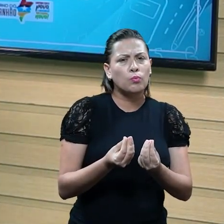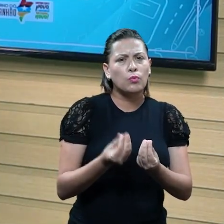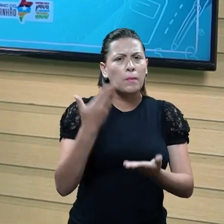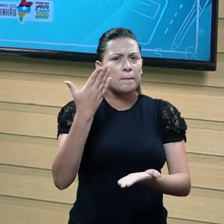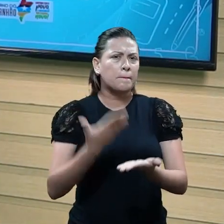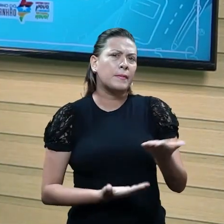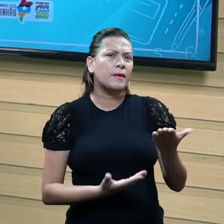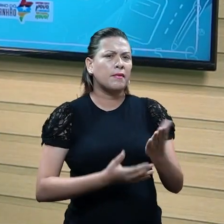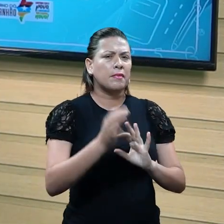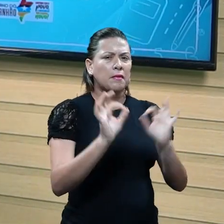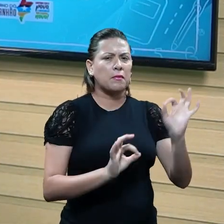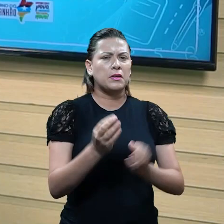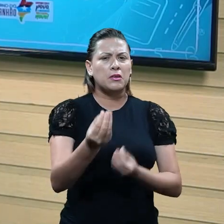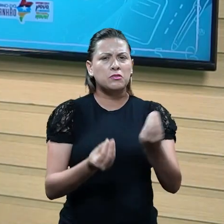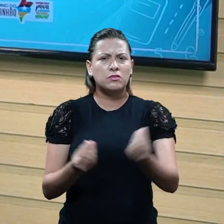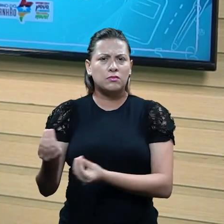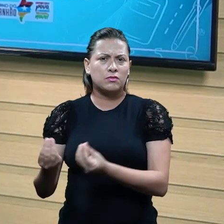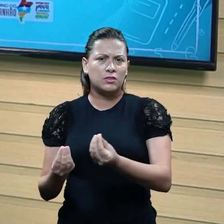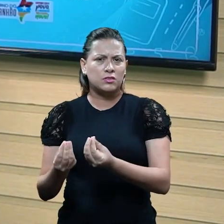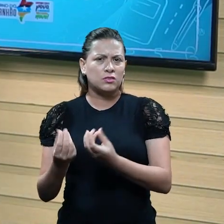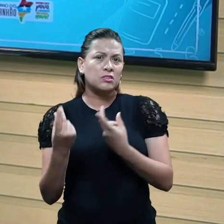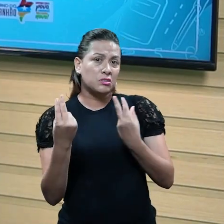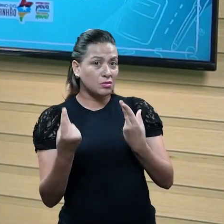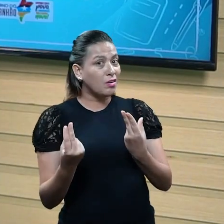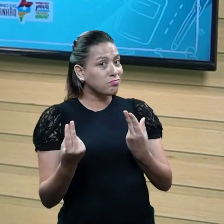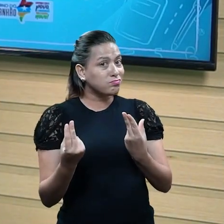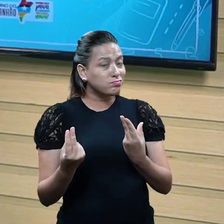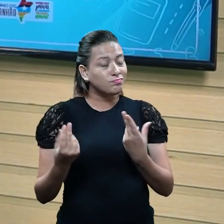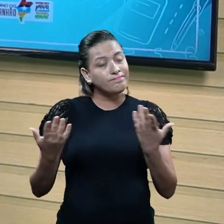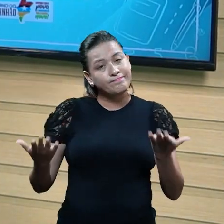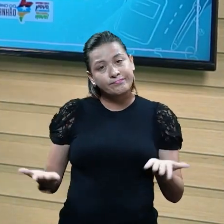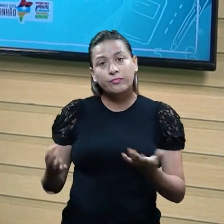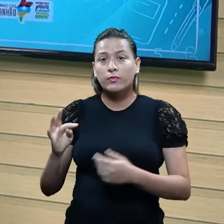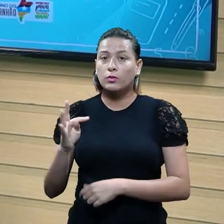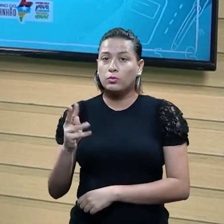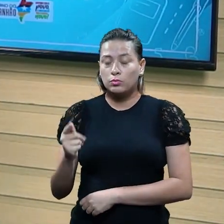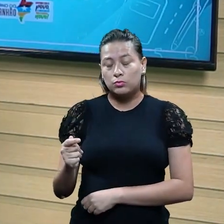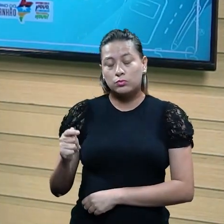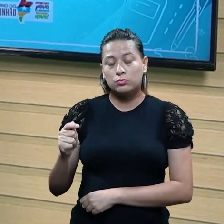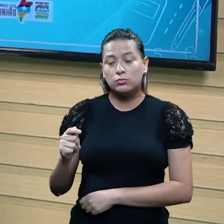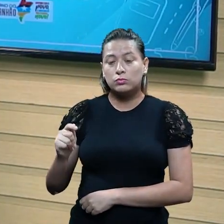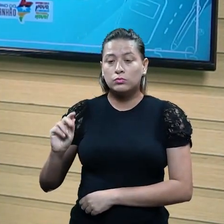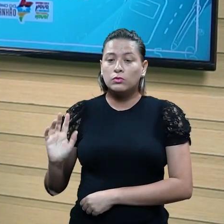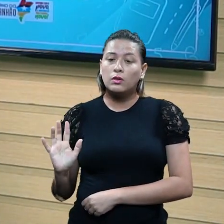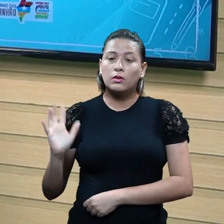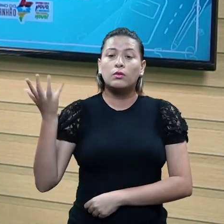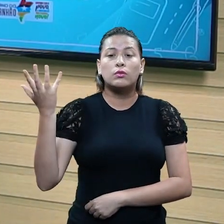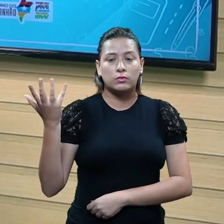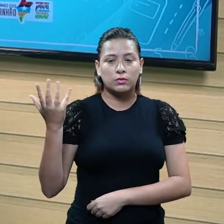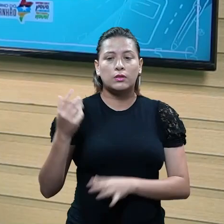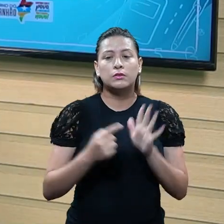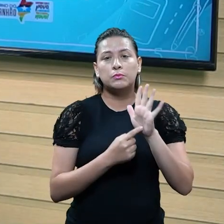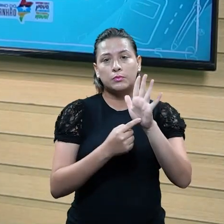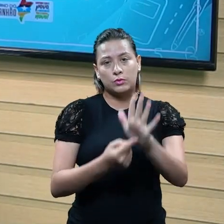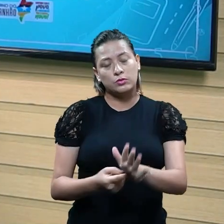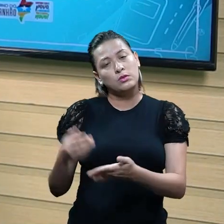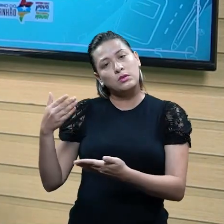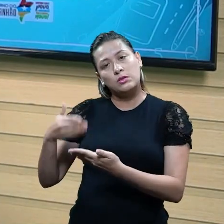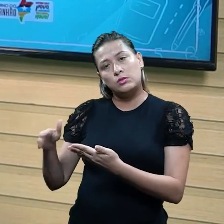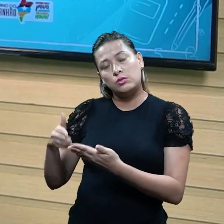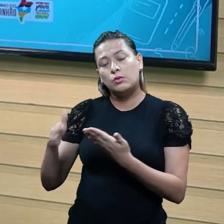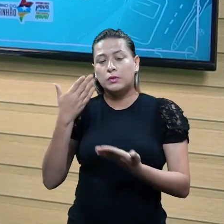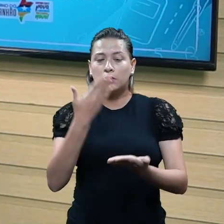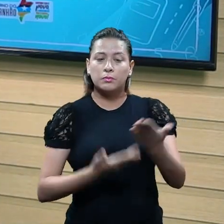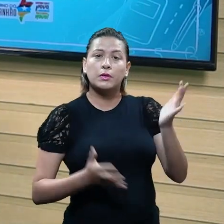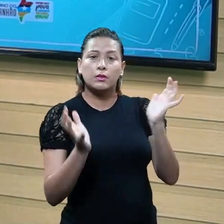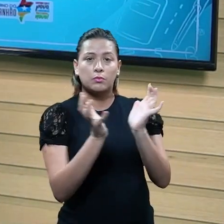forma proporcional também, então tudo isso acontece através da demonstração de sobras ou perdas. A cooperativa tem como saber se o